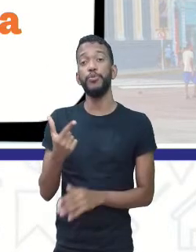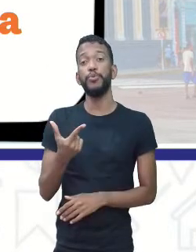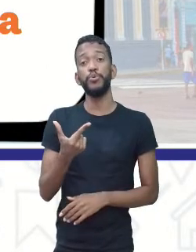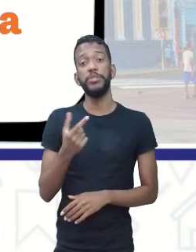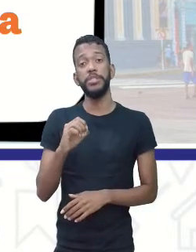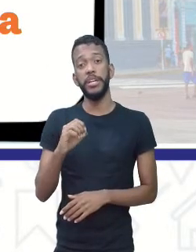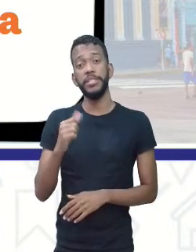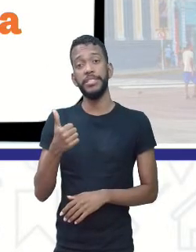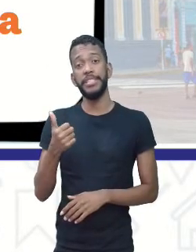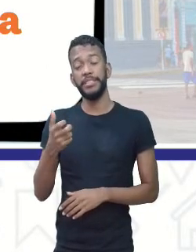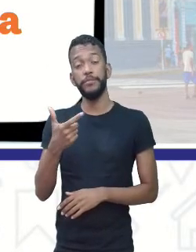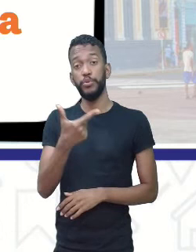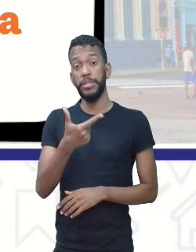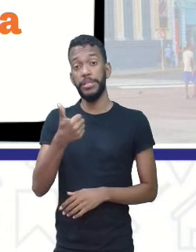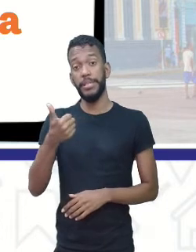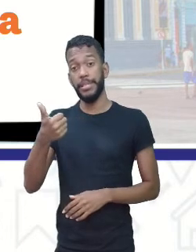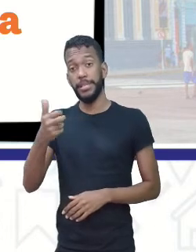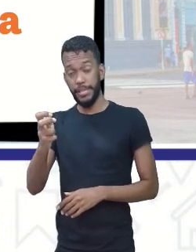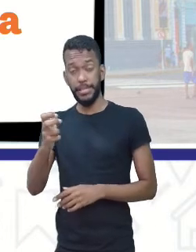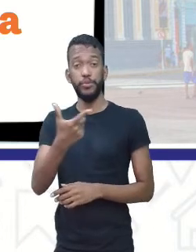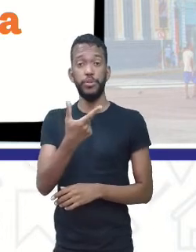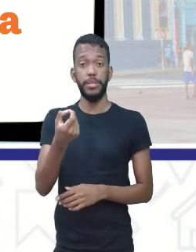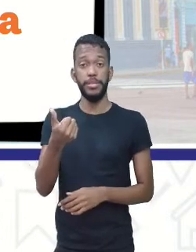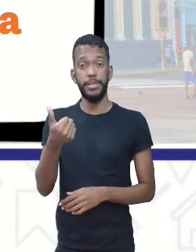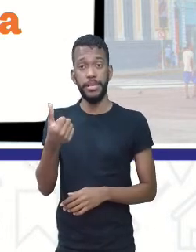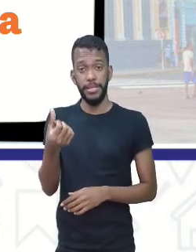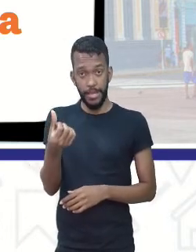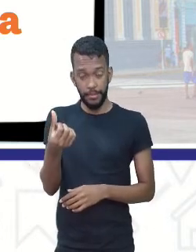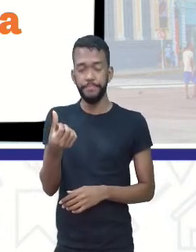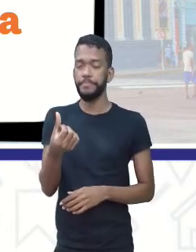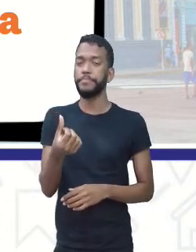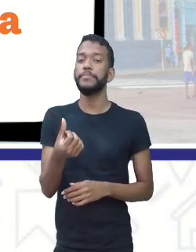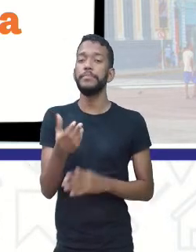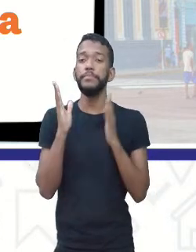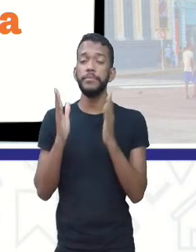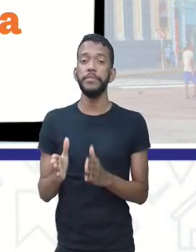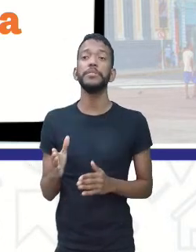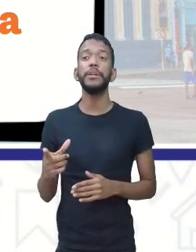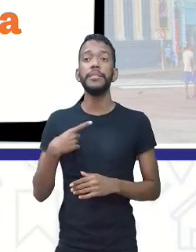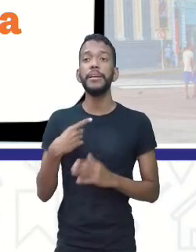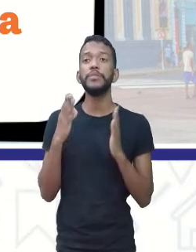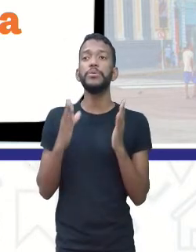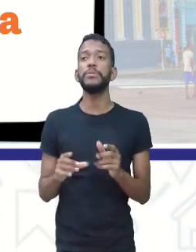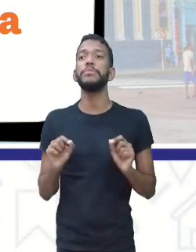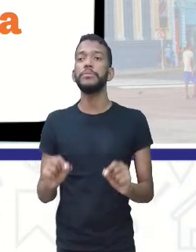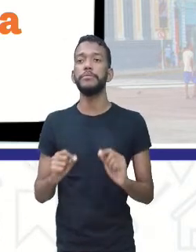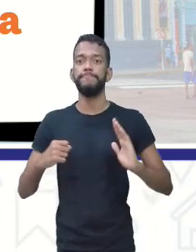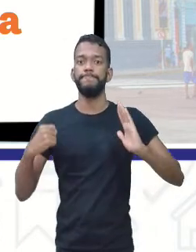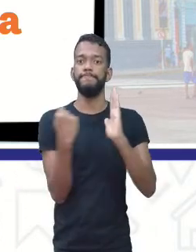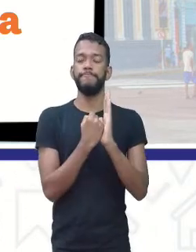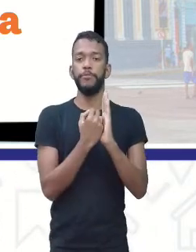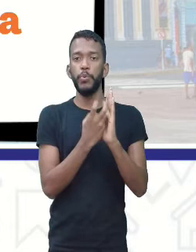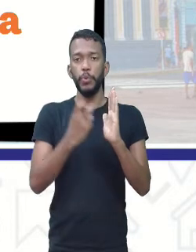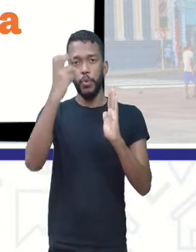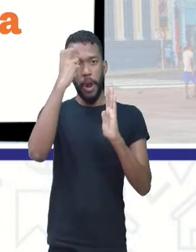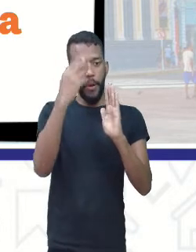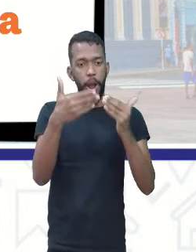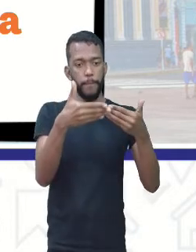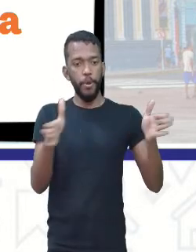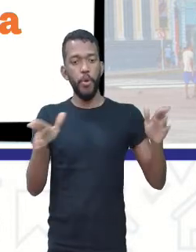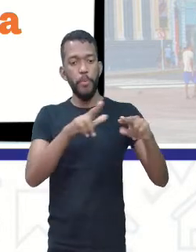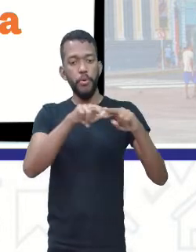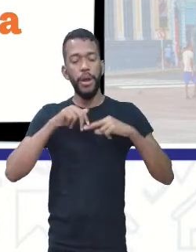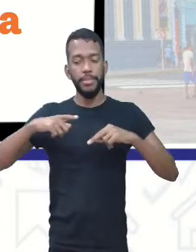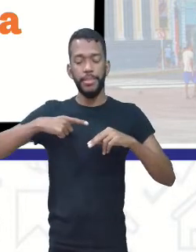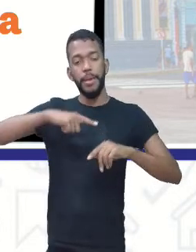216, ampliou a noção de patrimônio cultural, ao reconhecer também a existência de bens culturais de